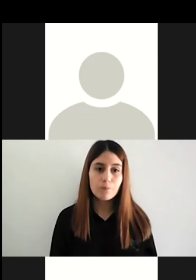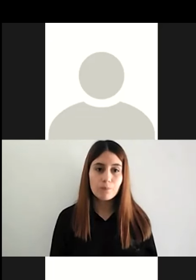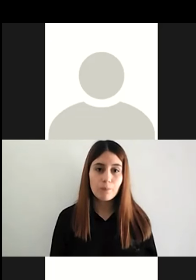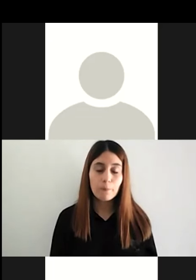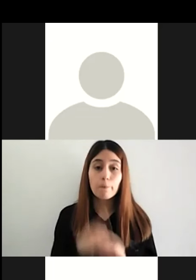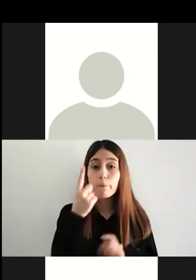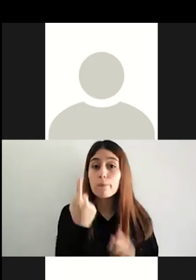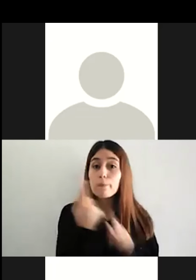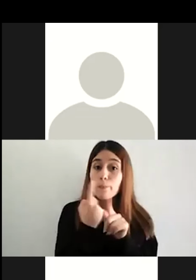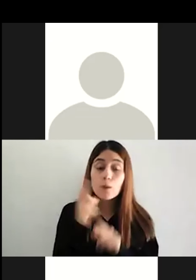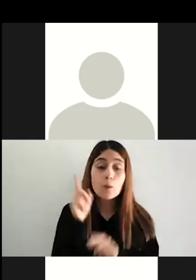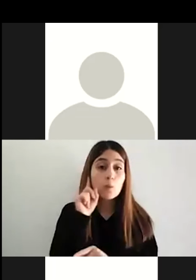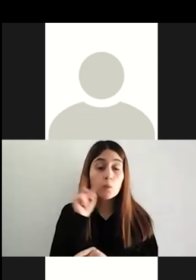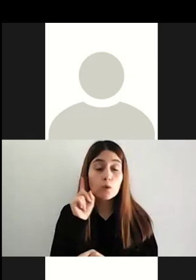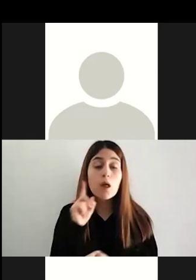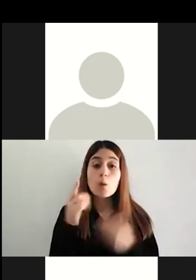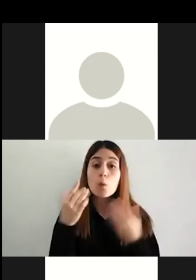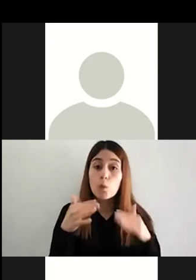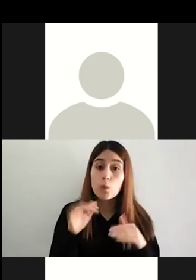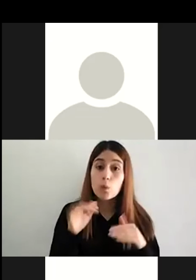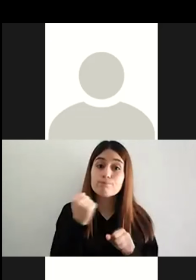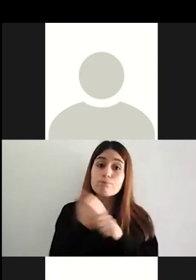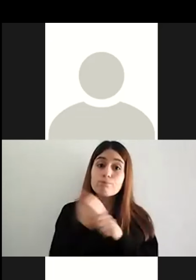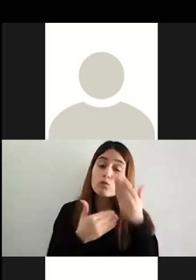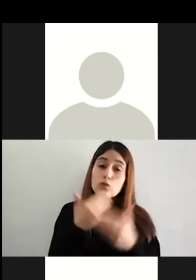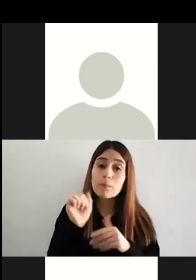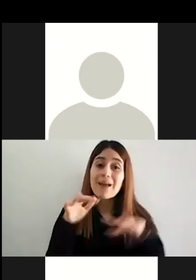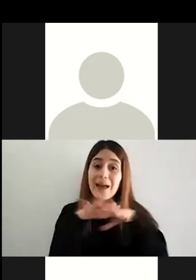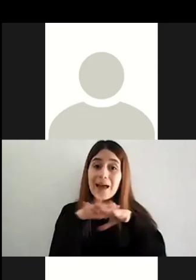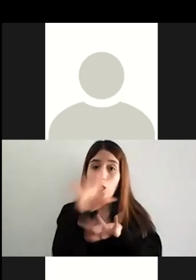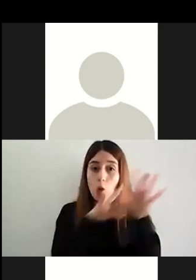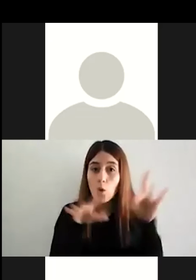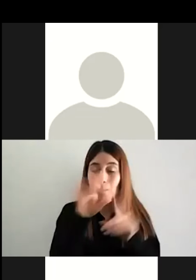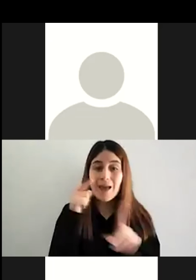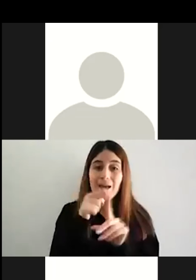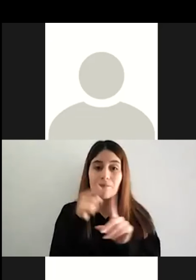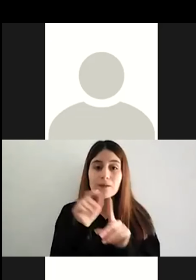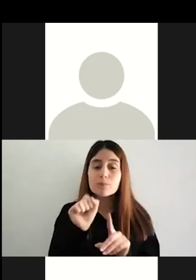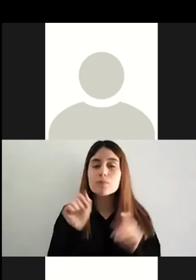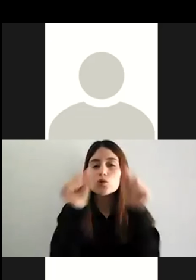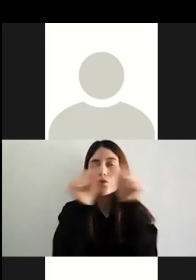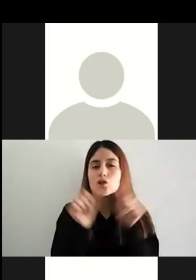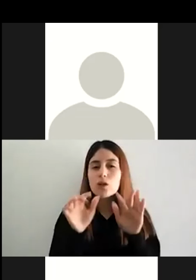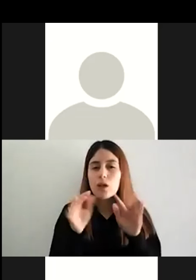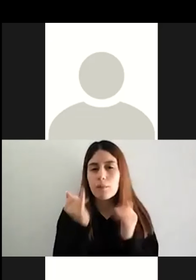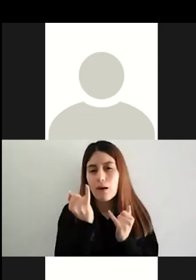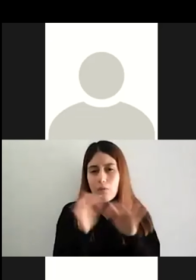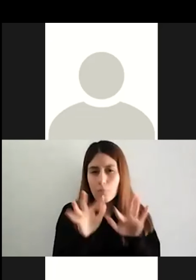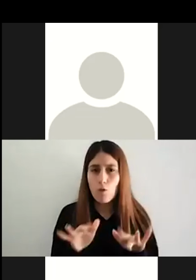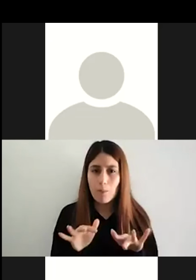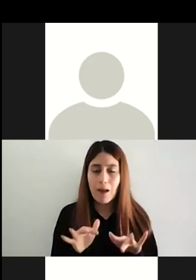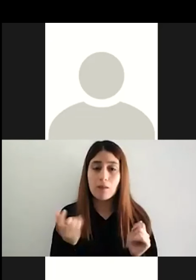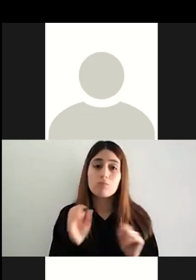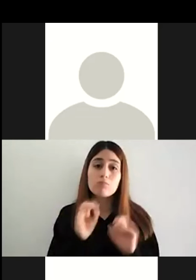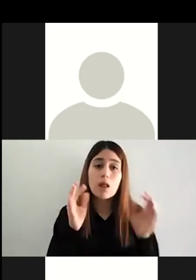Um aspecto muito importante no funcionamento das redes europeias de referência são os sistemas informáticos. Além de uma